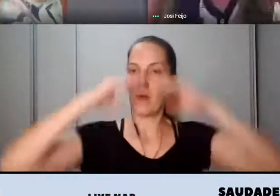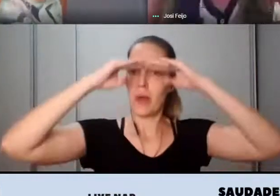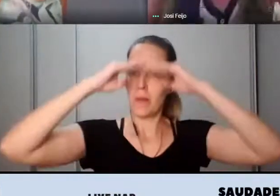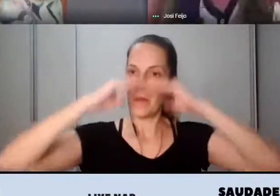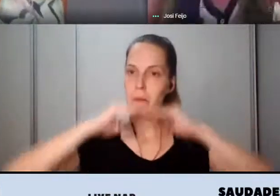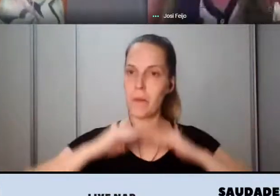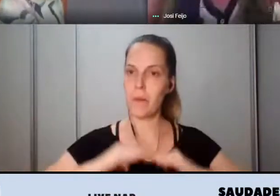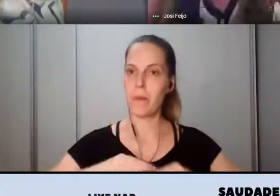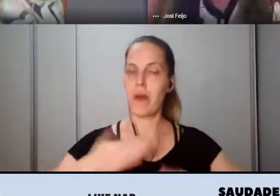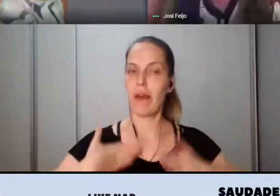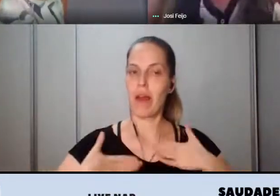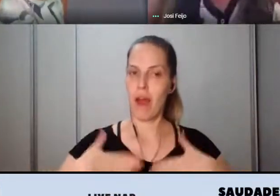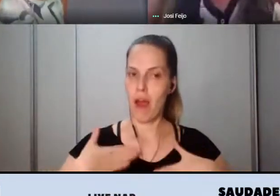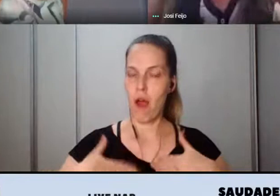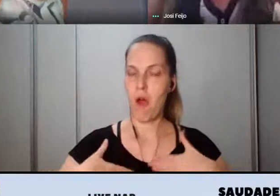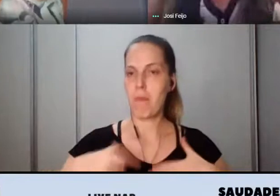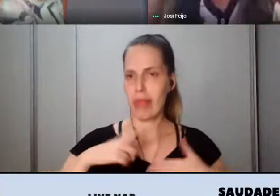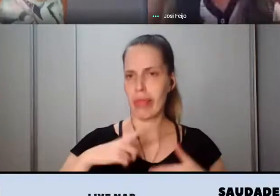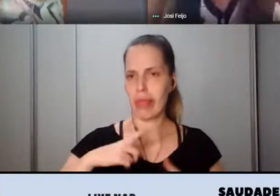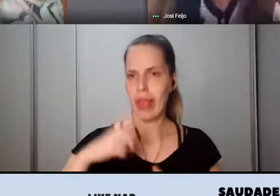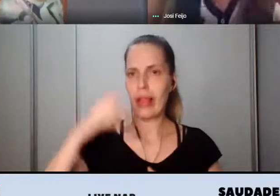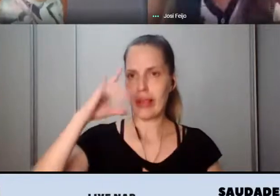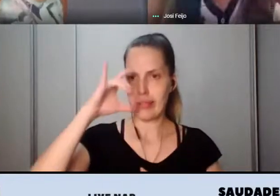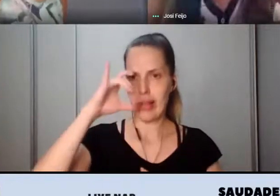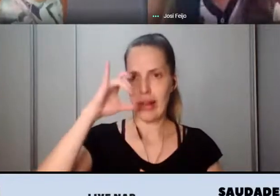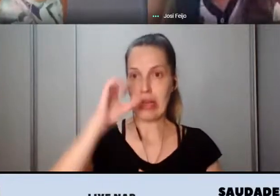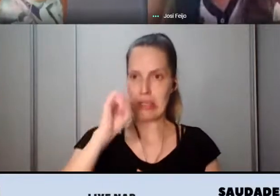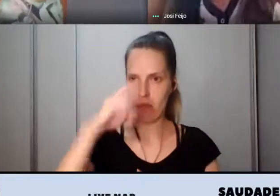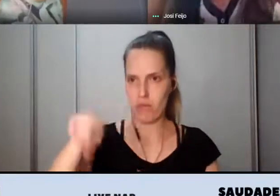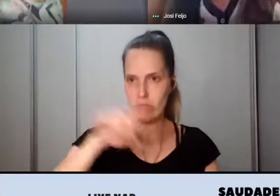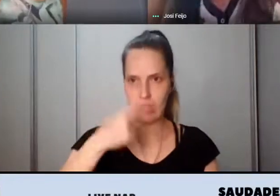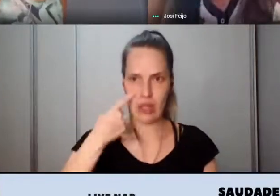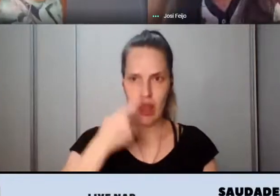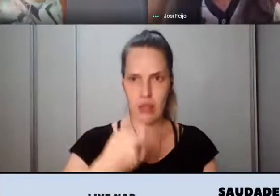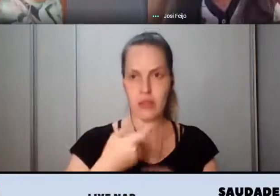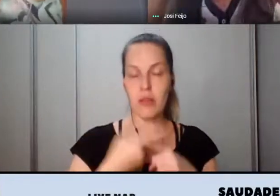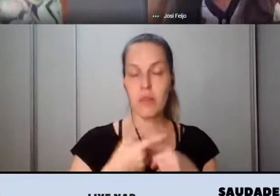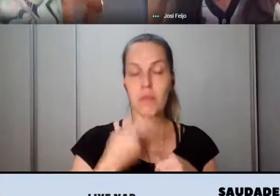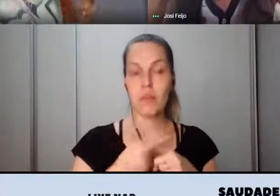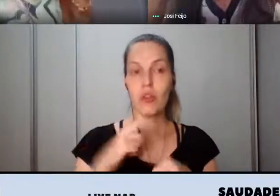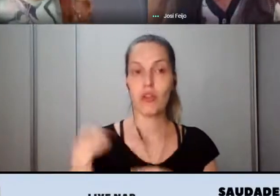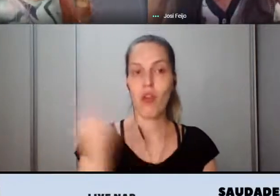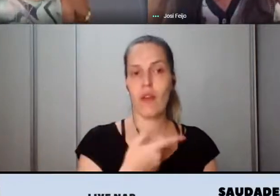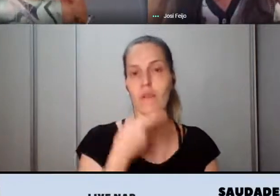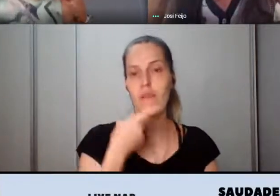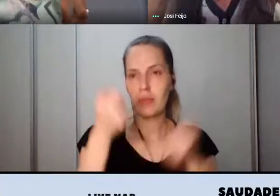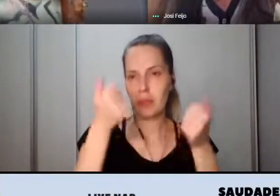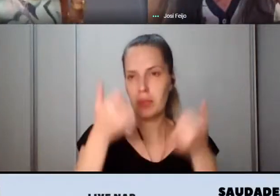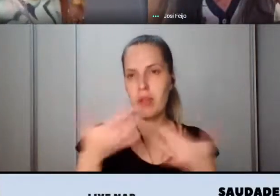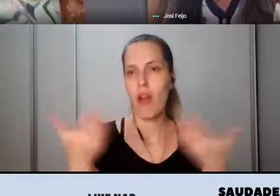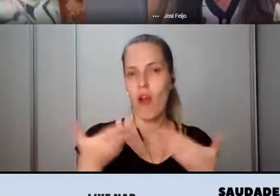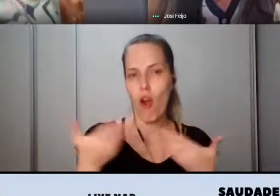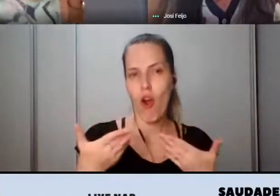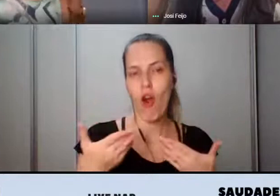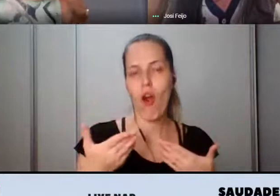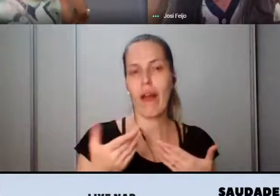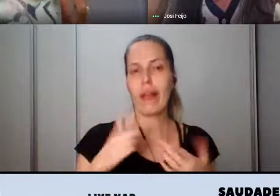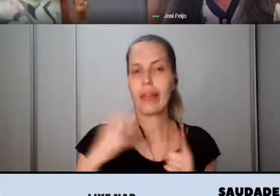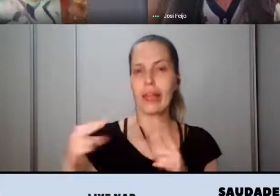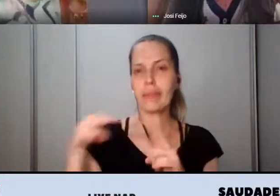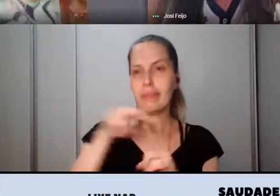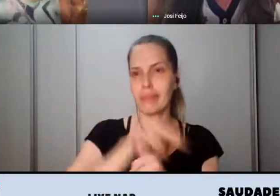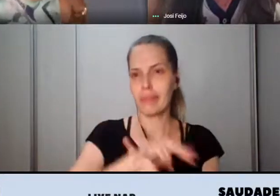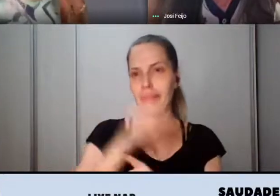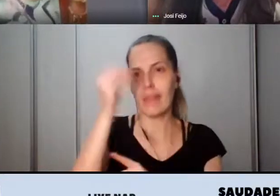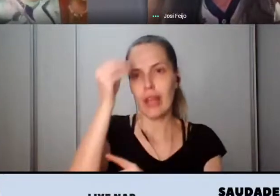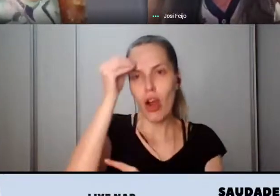interesse. Porque tudo isso que a gente está falando tem a ver com o ponto de vista do pensamento, ponto de vista cognitivo,